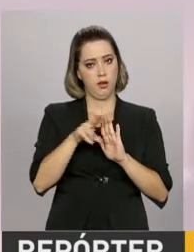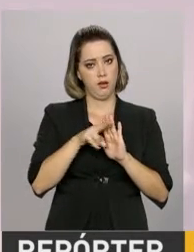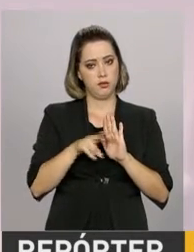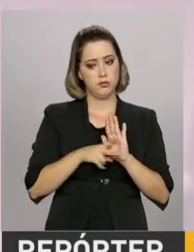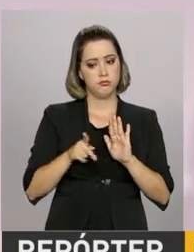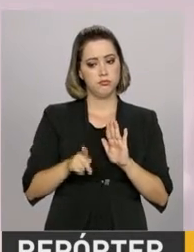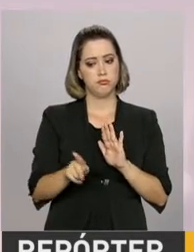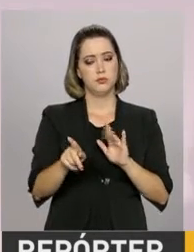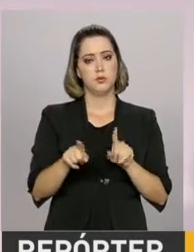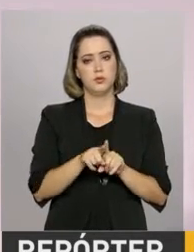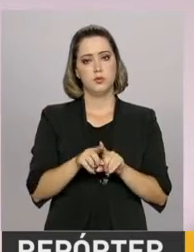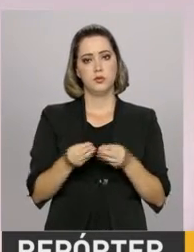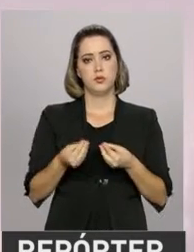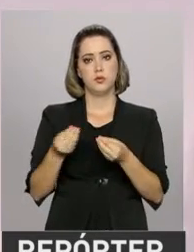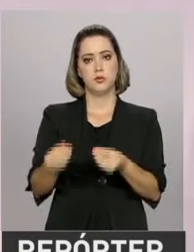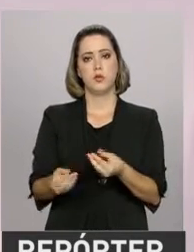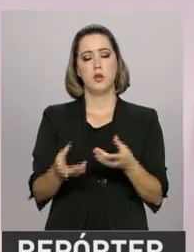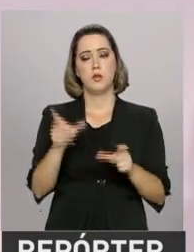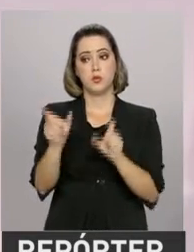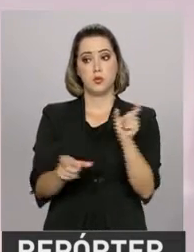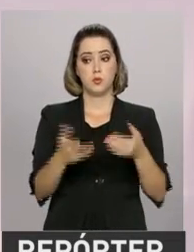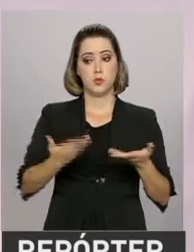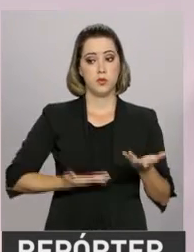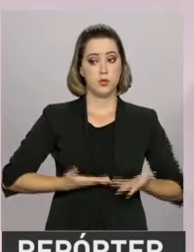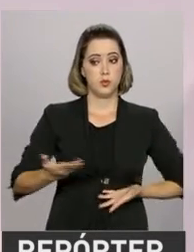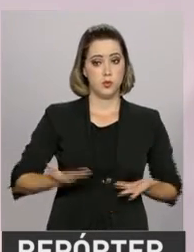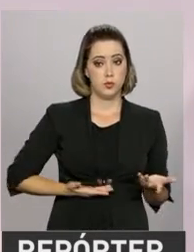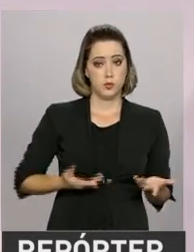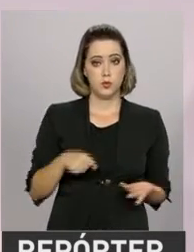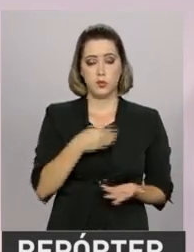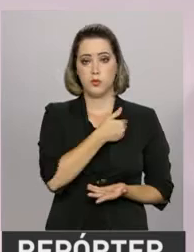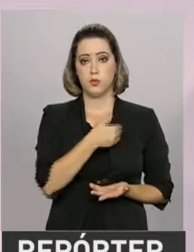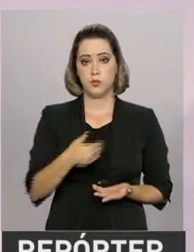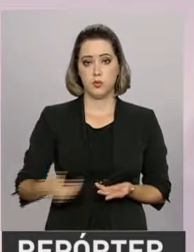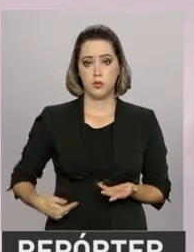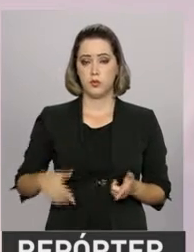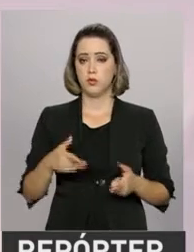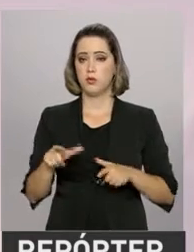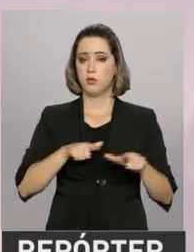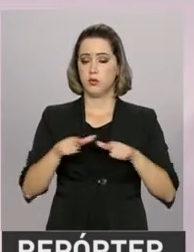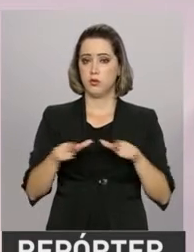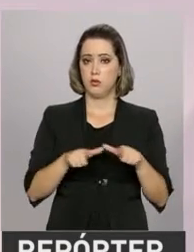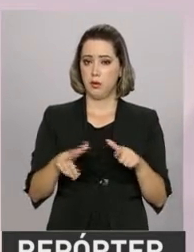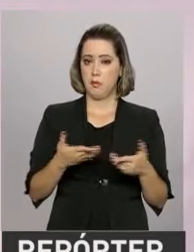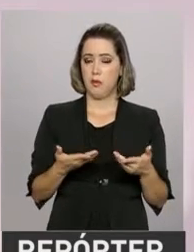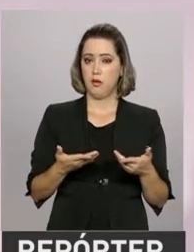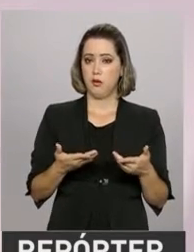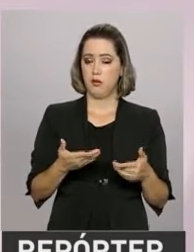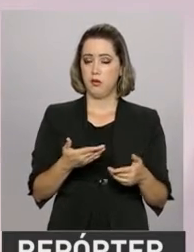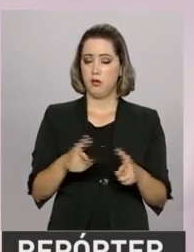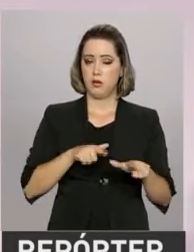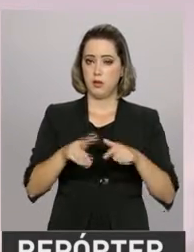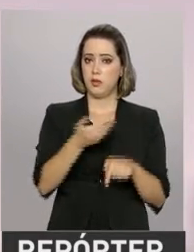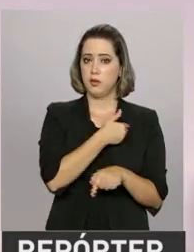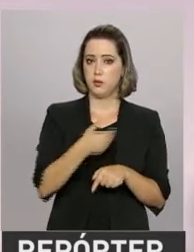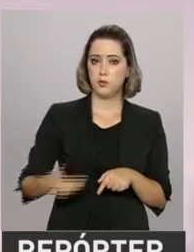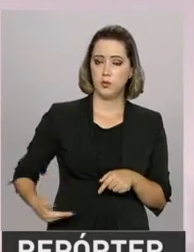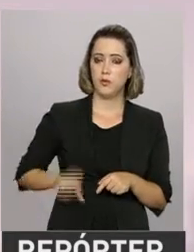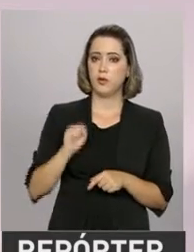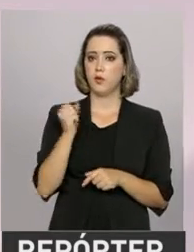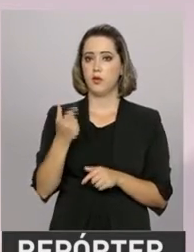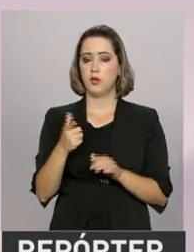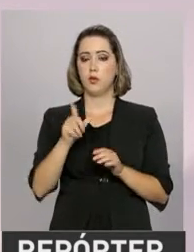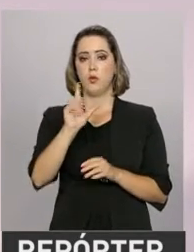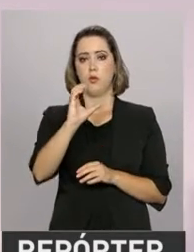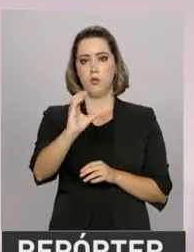passa a aplicar aos servidores públicos ou as pessoas do rgps elas são iguais então é a